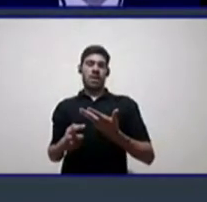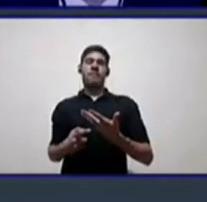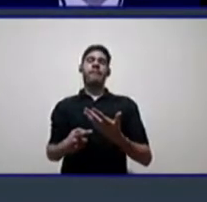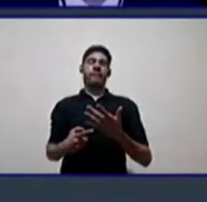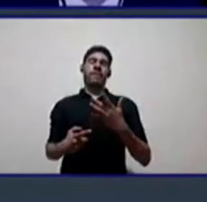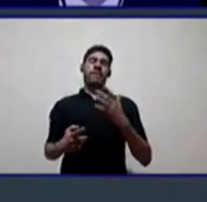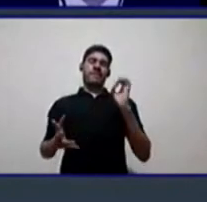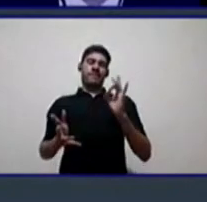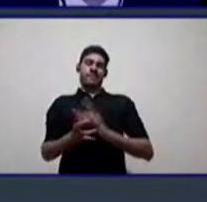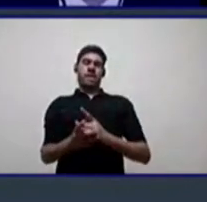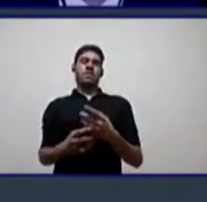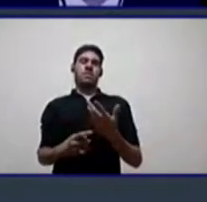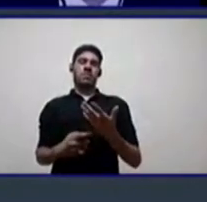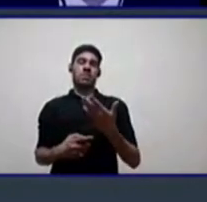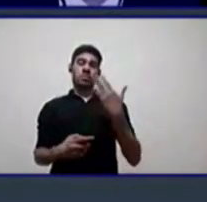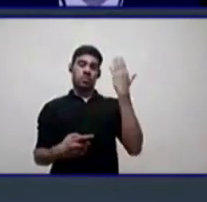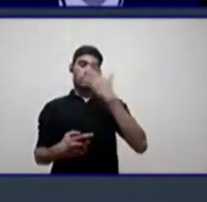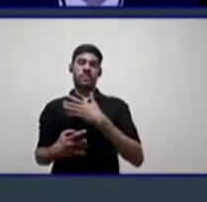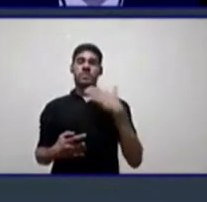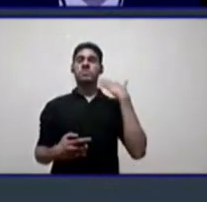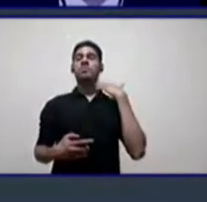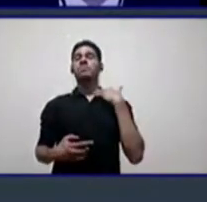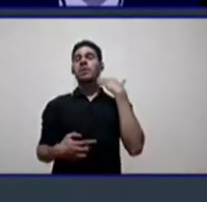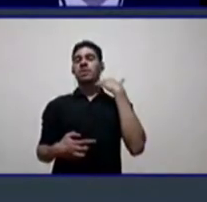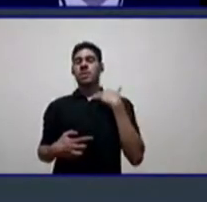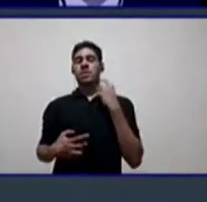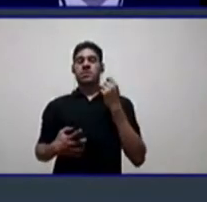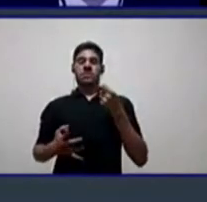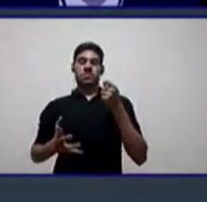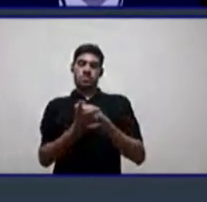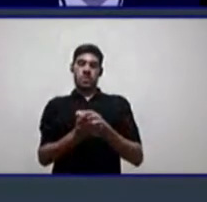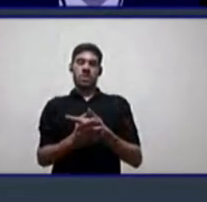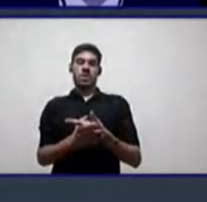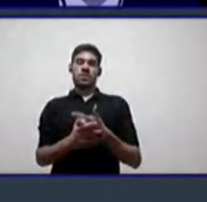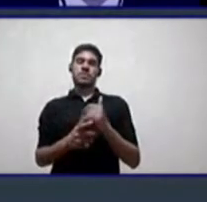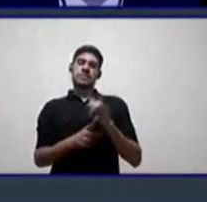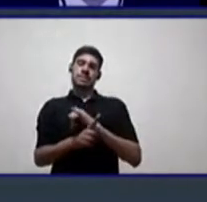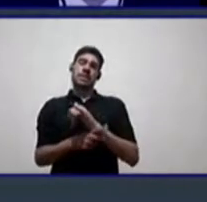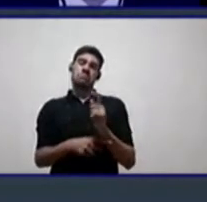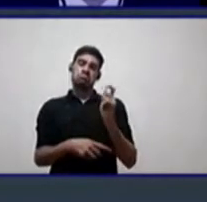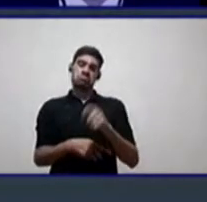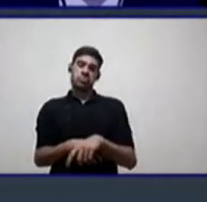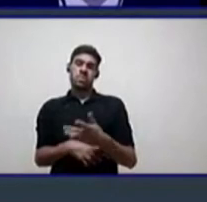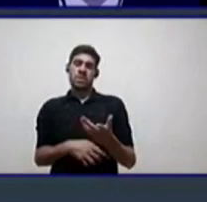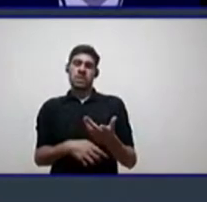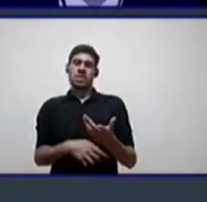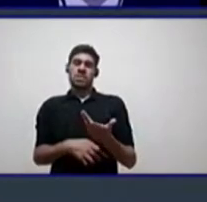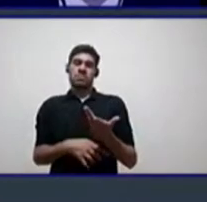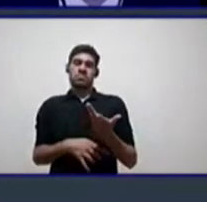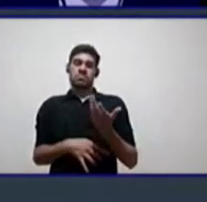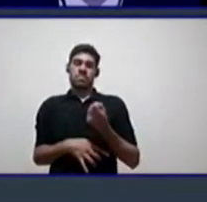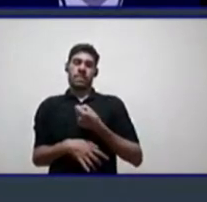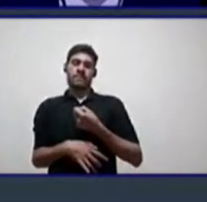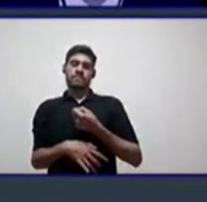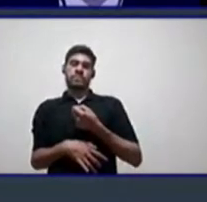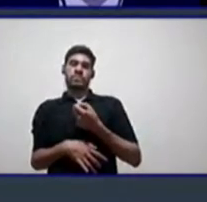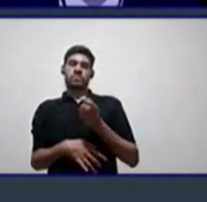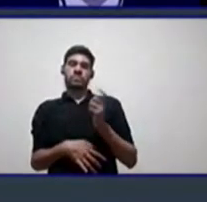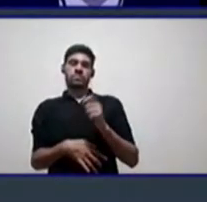dos exercícios e comprovante bancário de pagamento. Alternativamente, poderá ser recepcionado, na hipótese